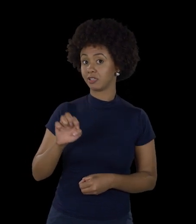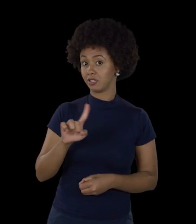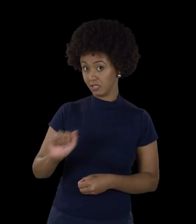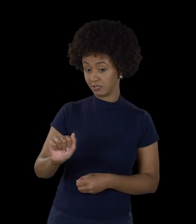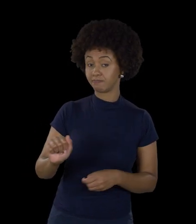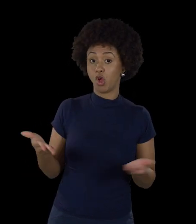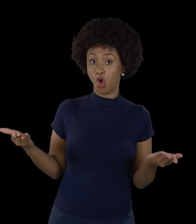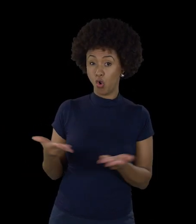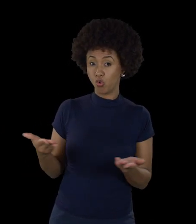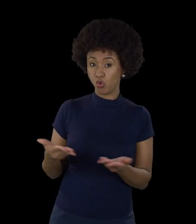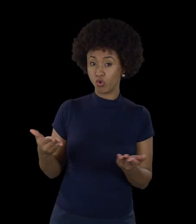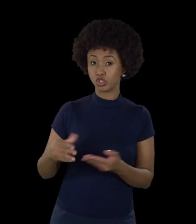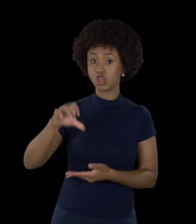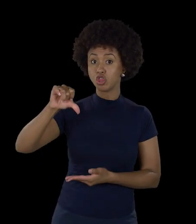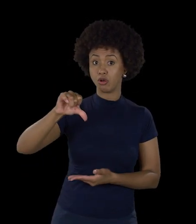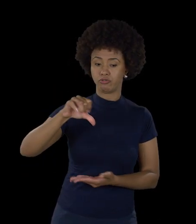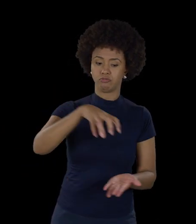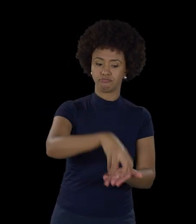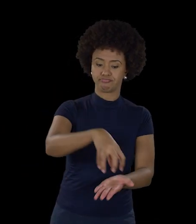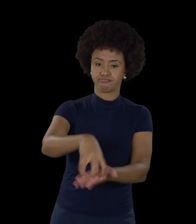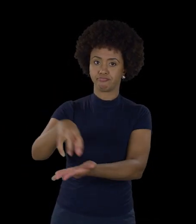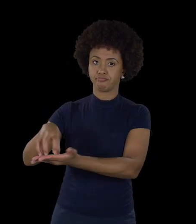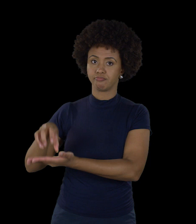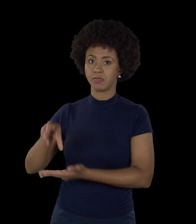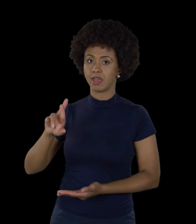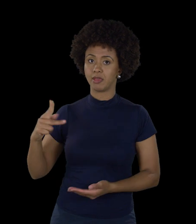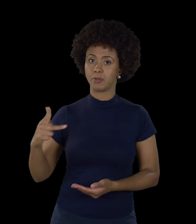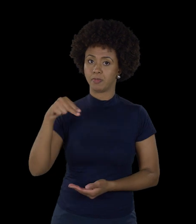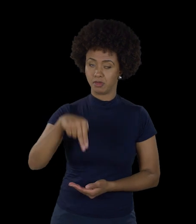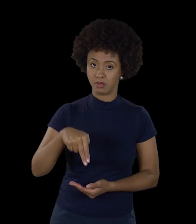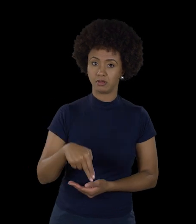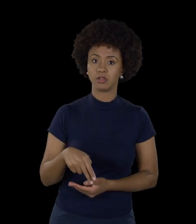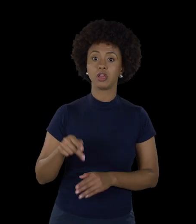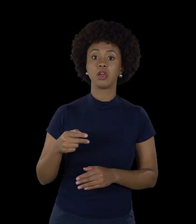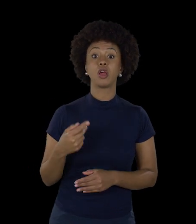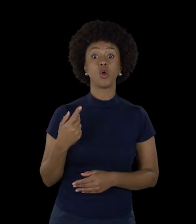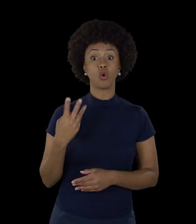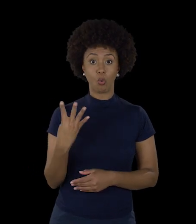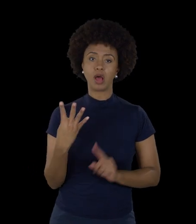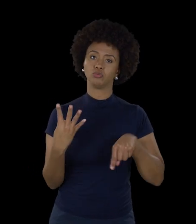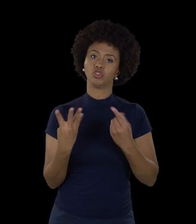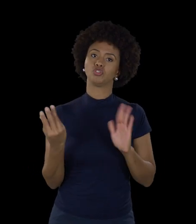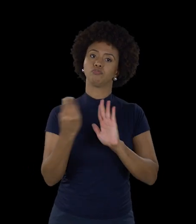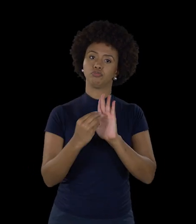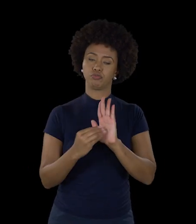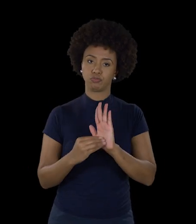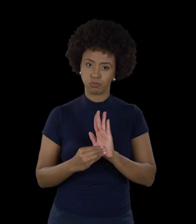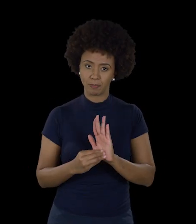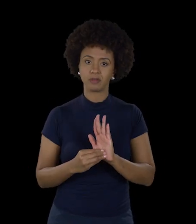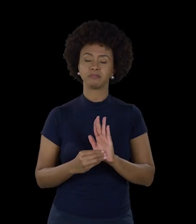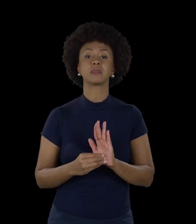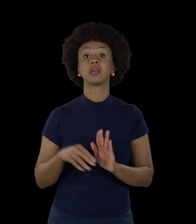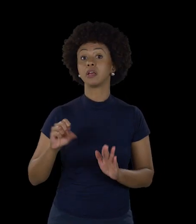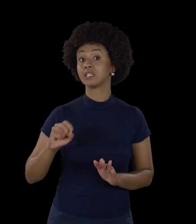Santa Teresa, que abriga hoje 9 reservas particulares, sendo que 4 delas foram incluídas na